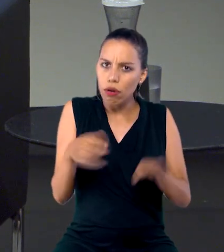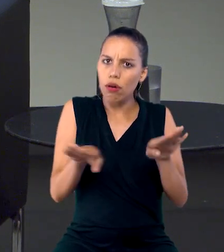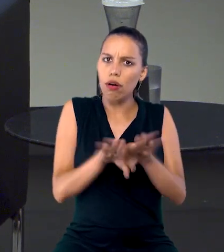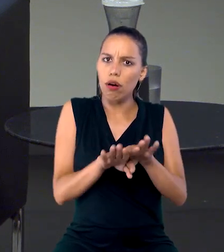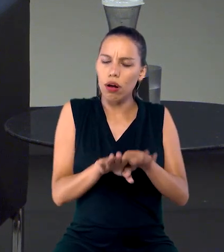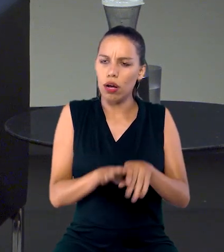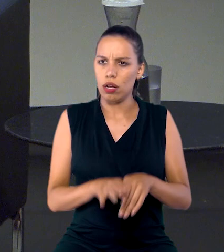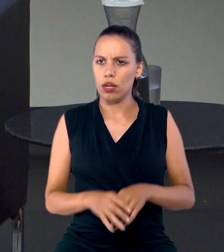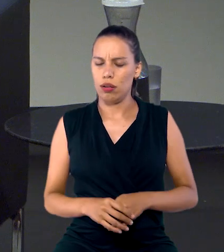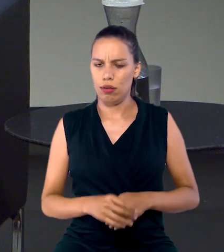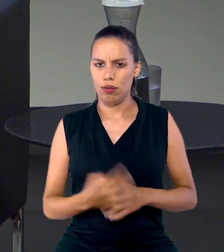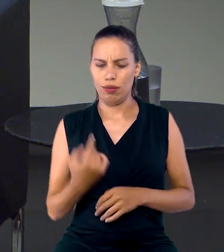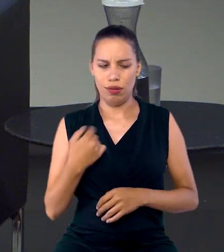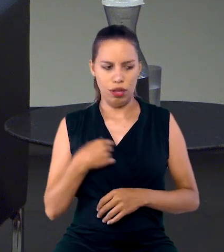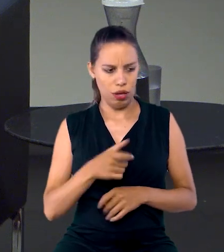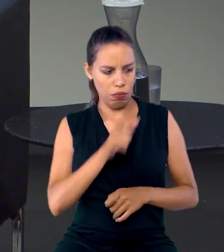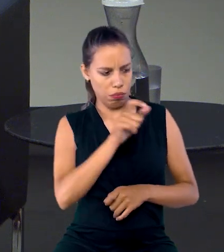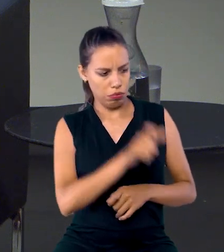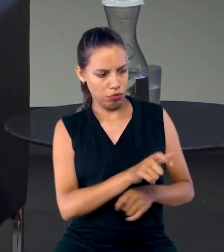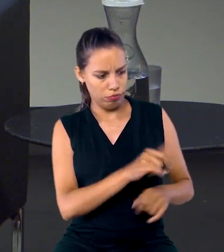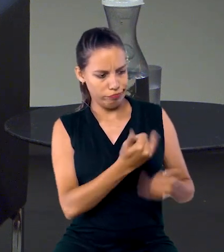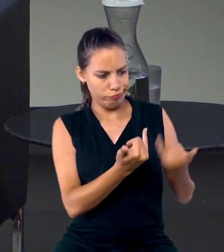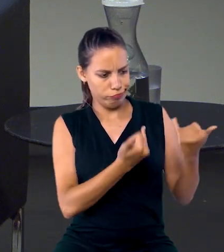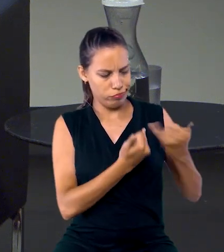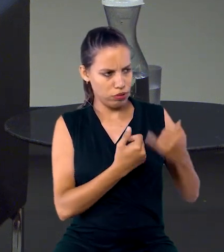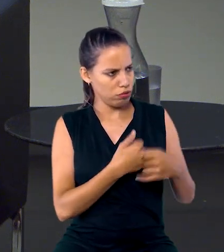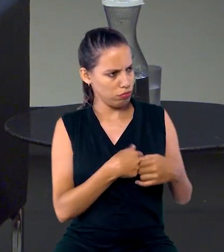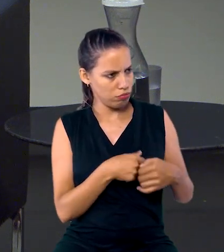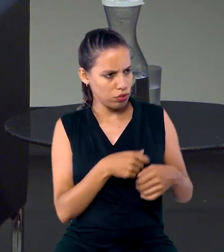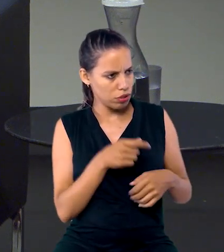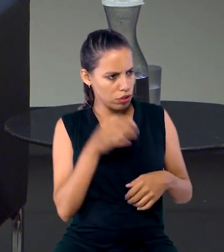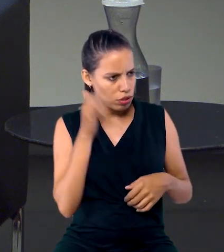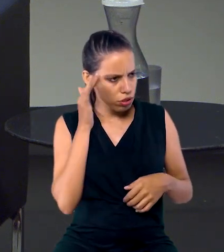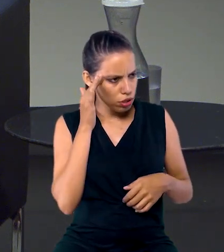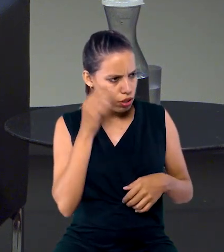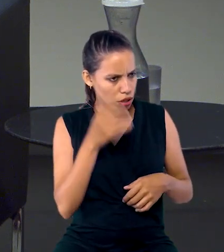as palavras que os violentavam.